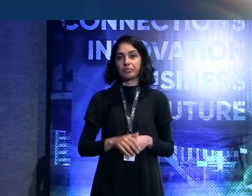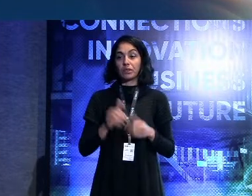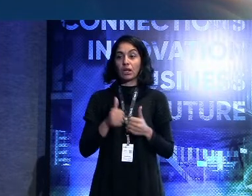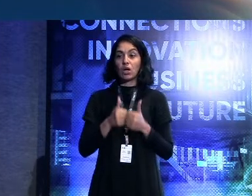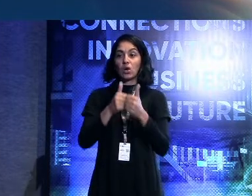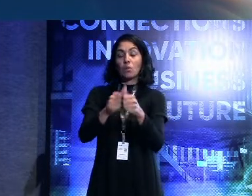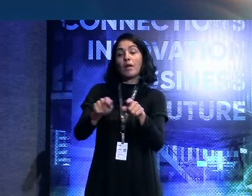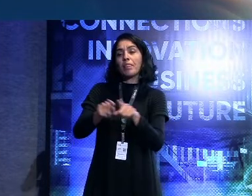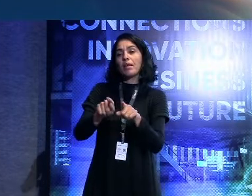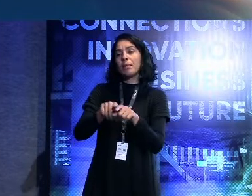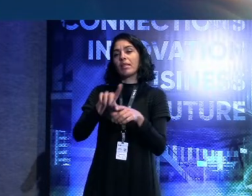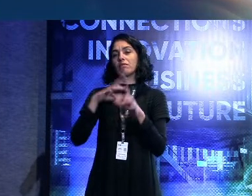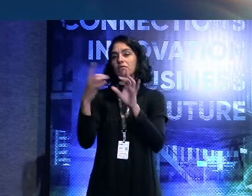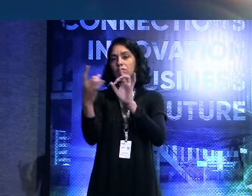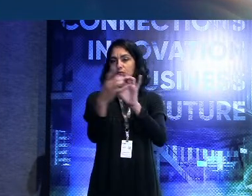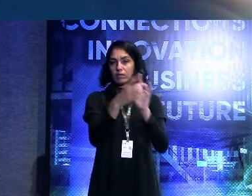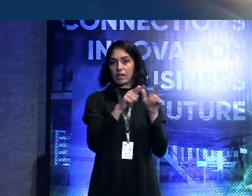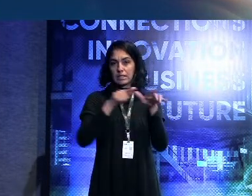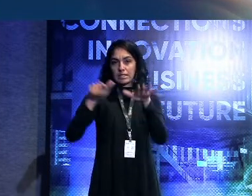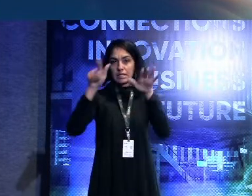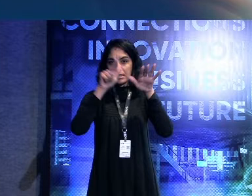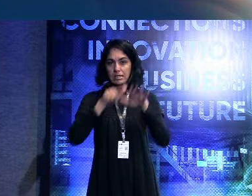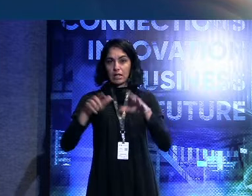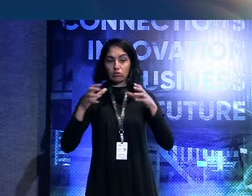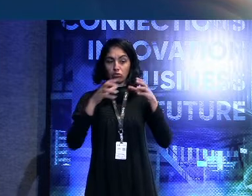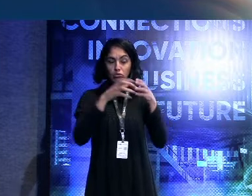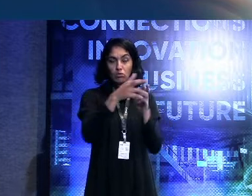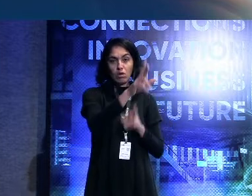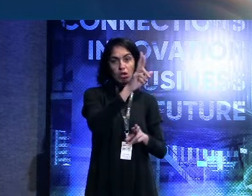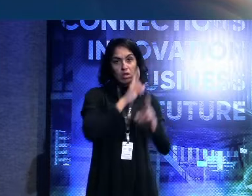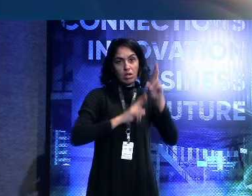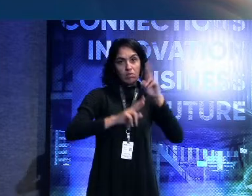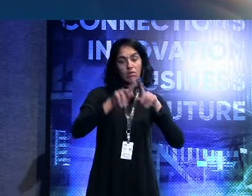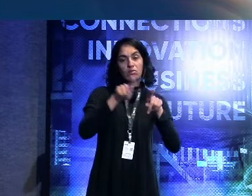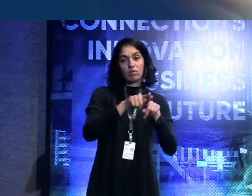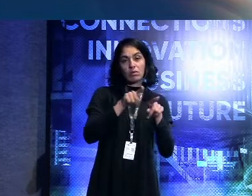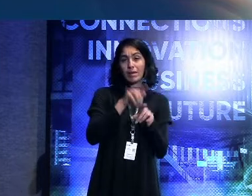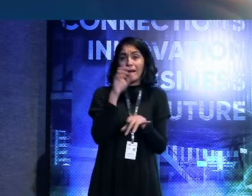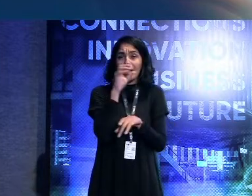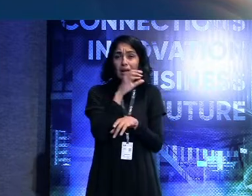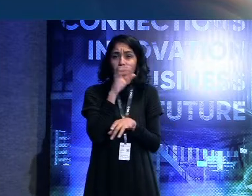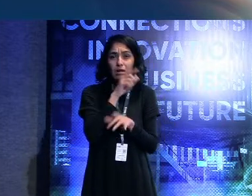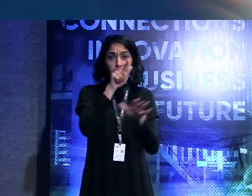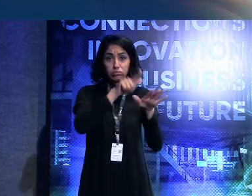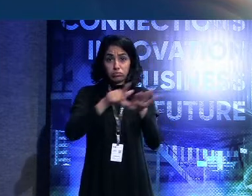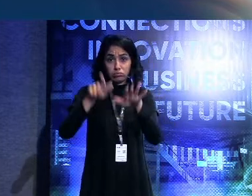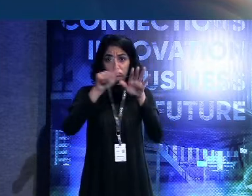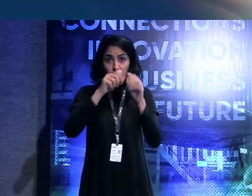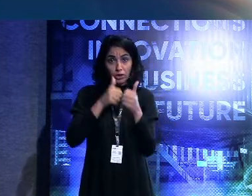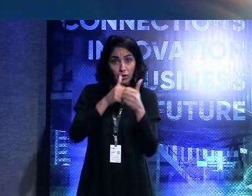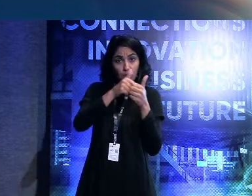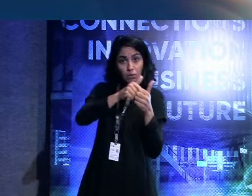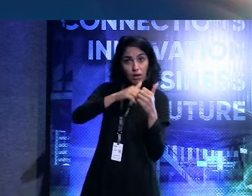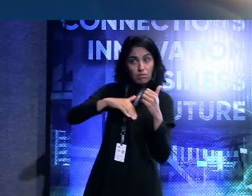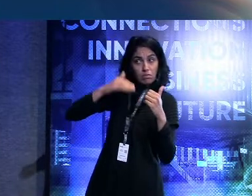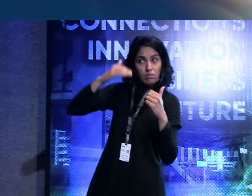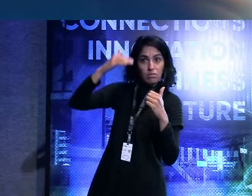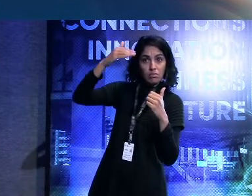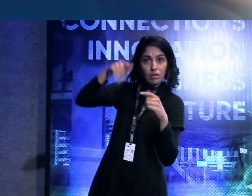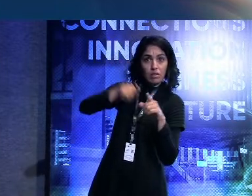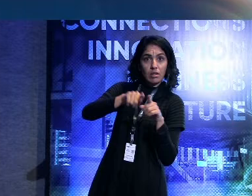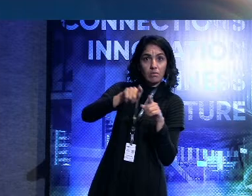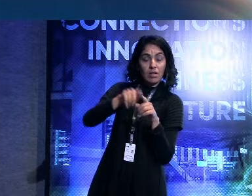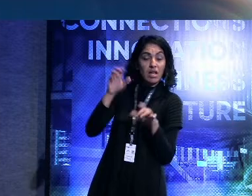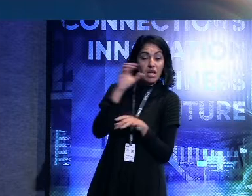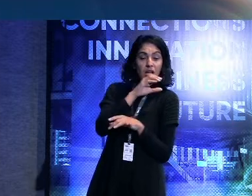uma série de feedbacks semanais, então todo o time realmente responde ali surveys muito rápido, semanalmente, para a gente acompanhar a evolução e agir de maneira